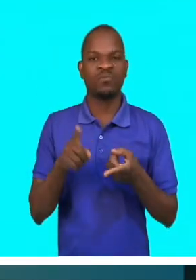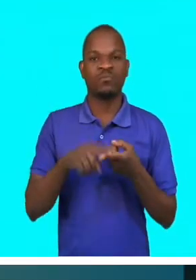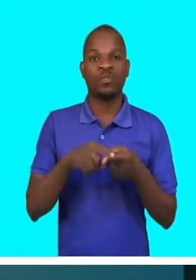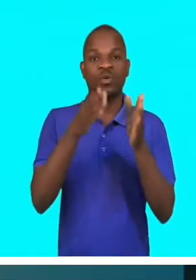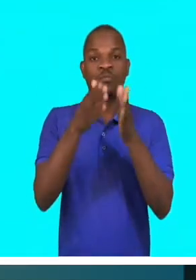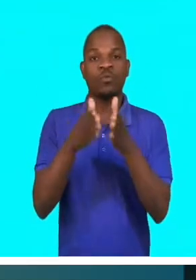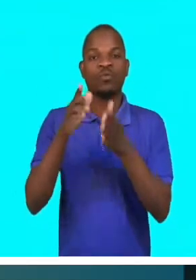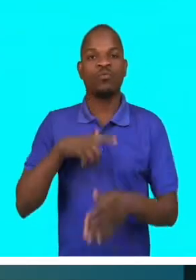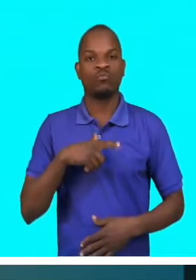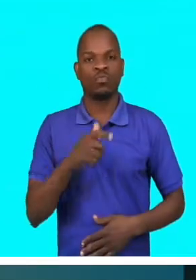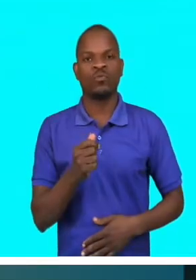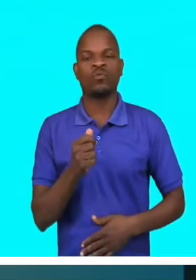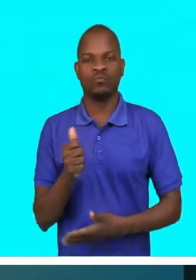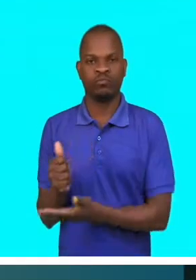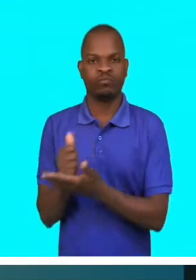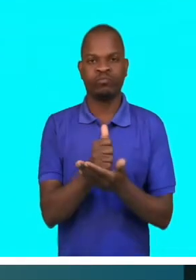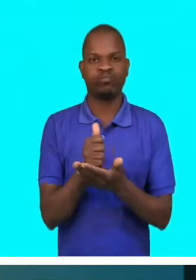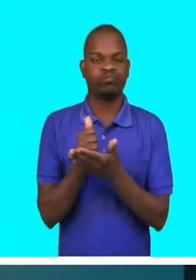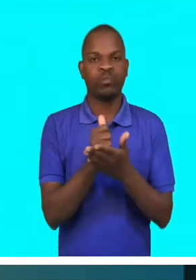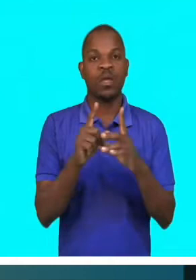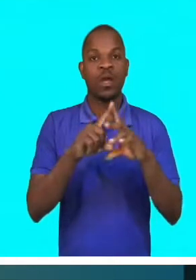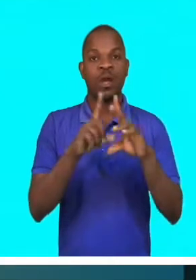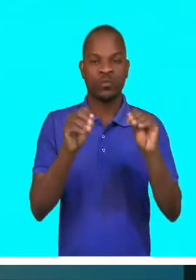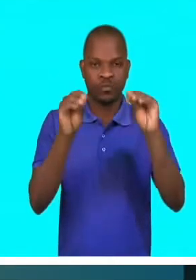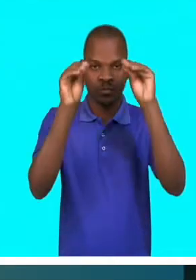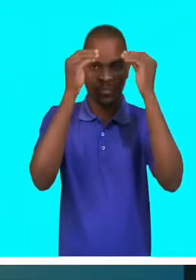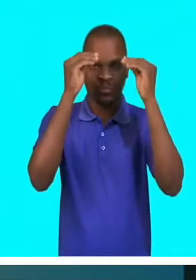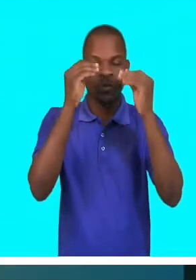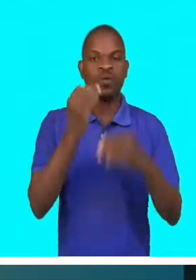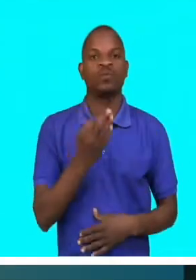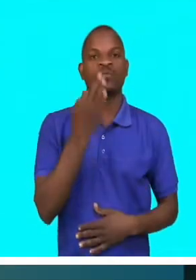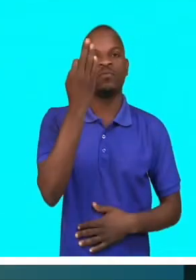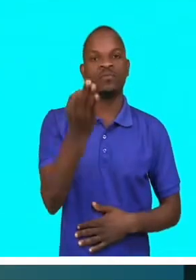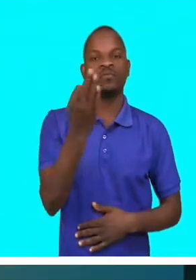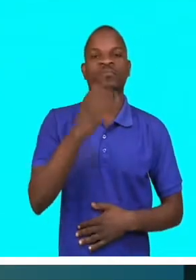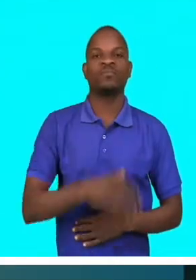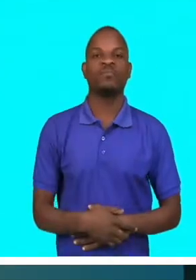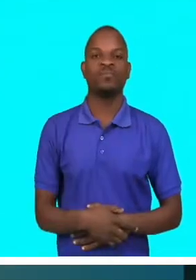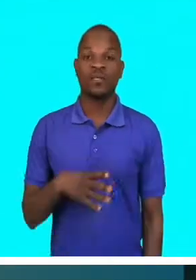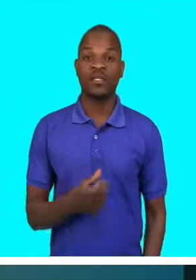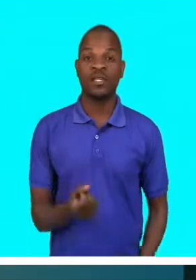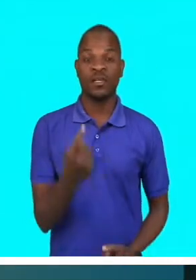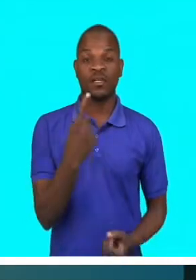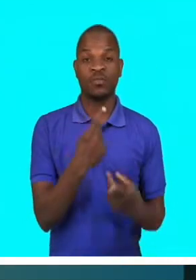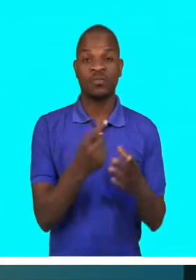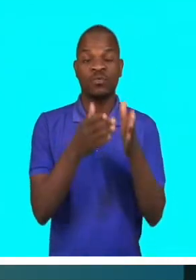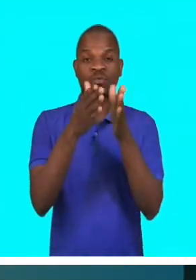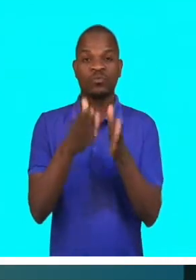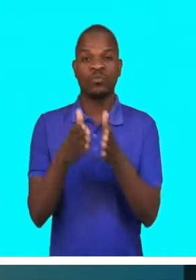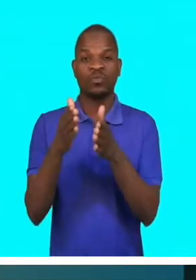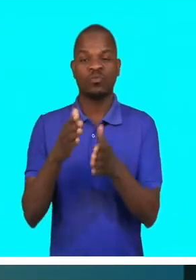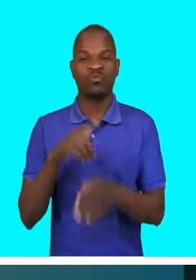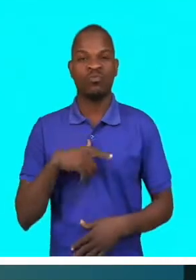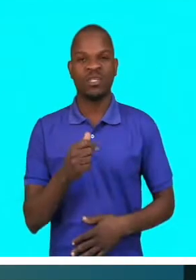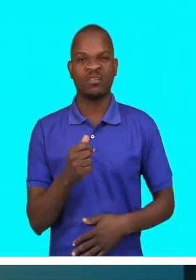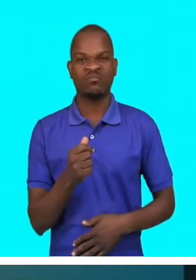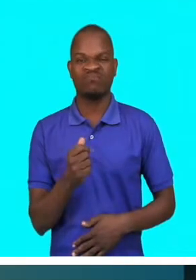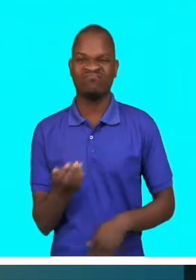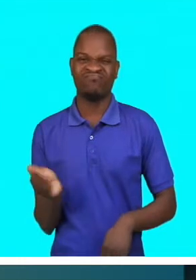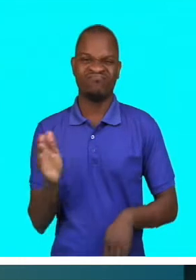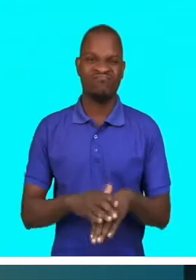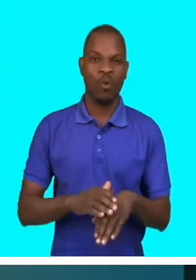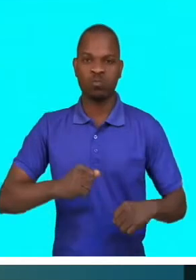treinadores vão beneficiar de capacitação similar em ocasiões futuras. Há treinadores que não são ativos, não